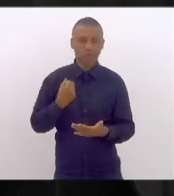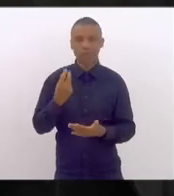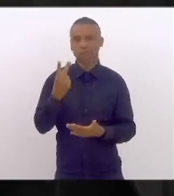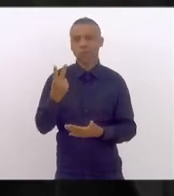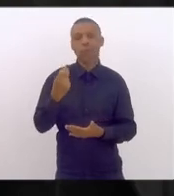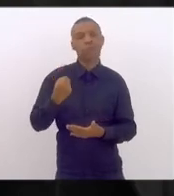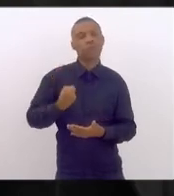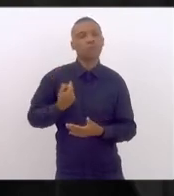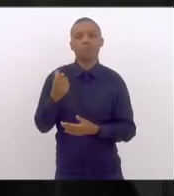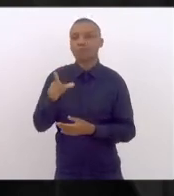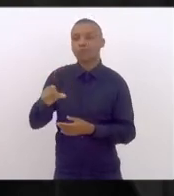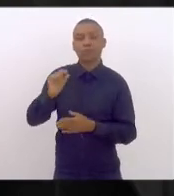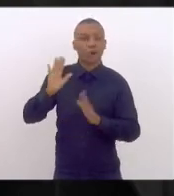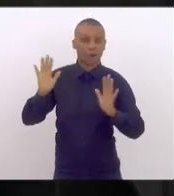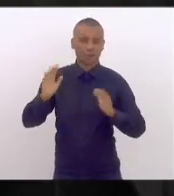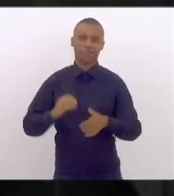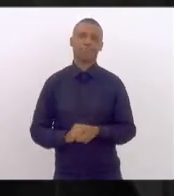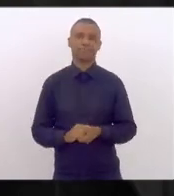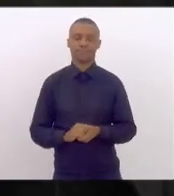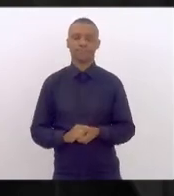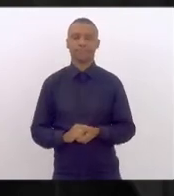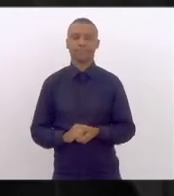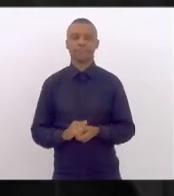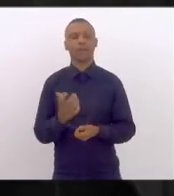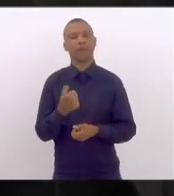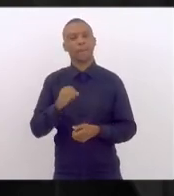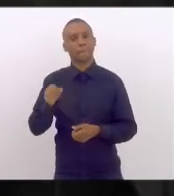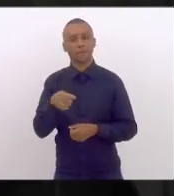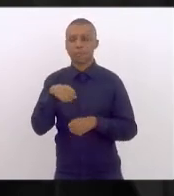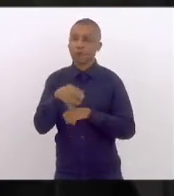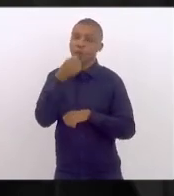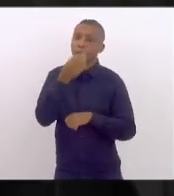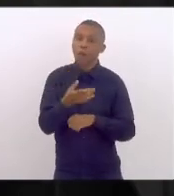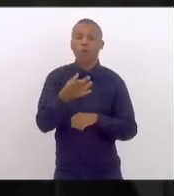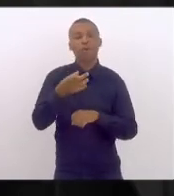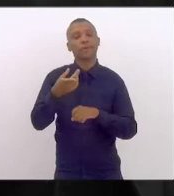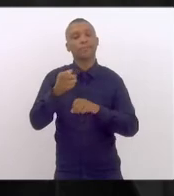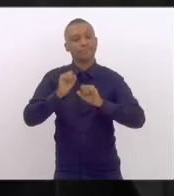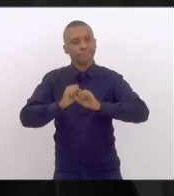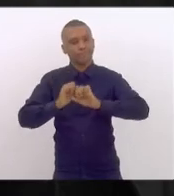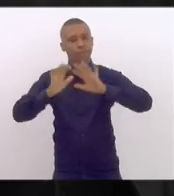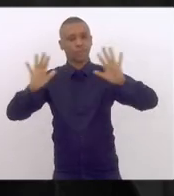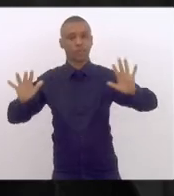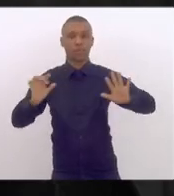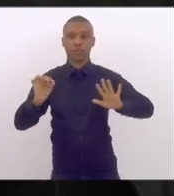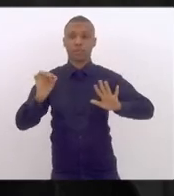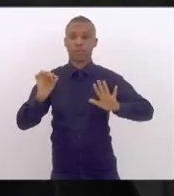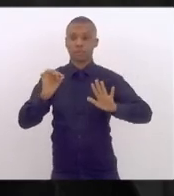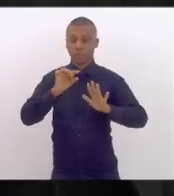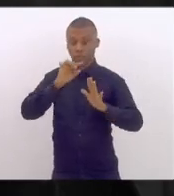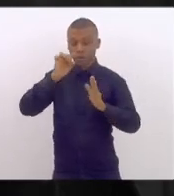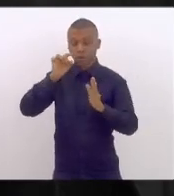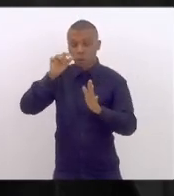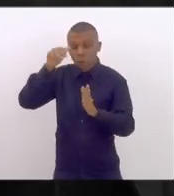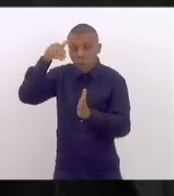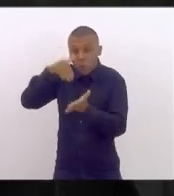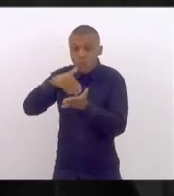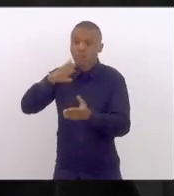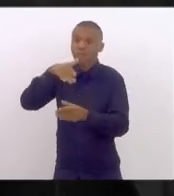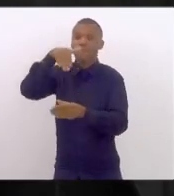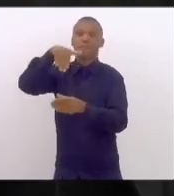números queria registrar e é bom que se esclareça que o último voto